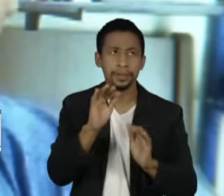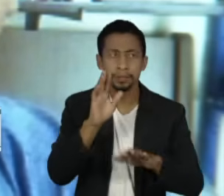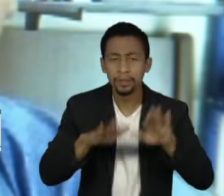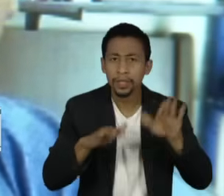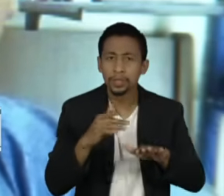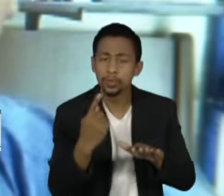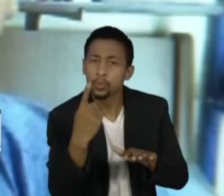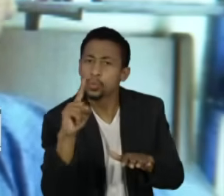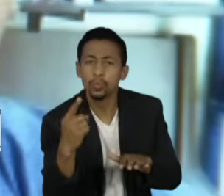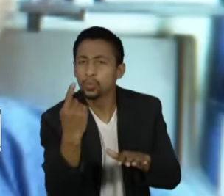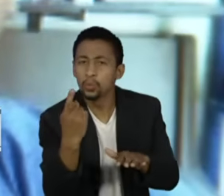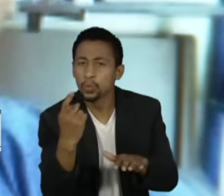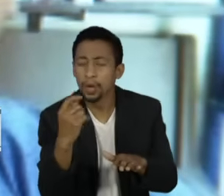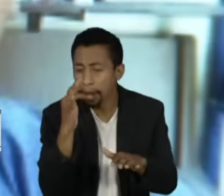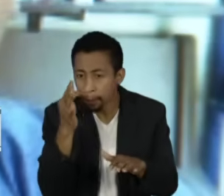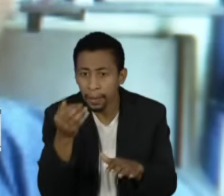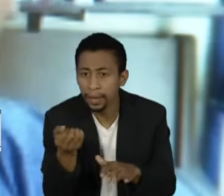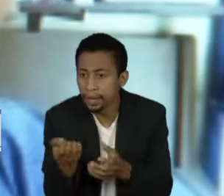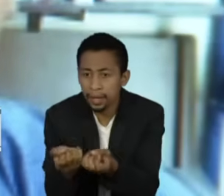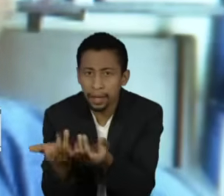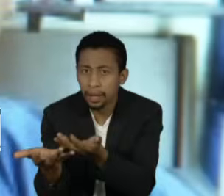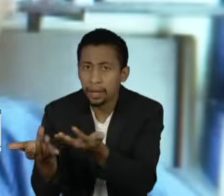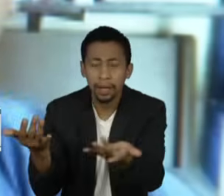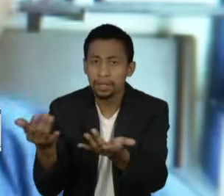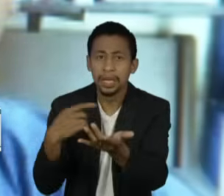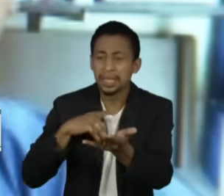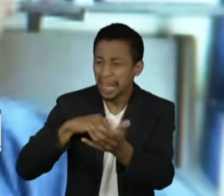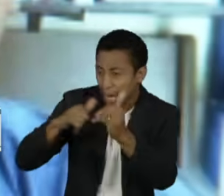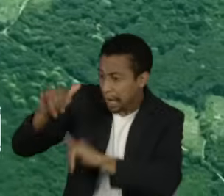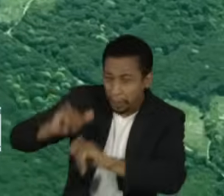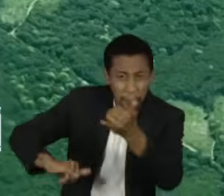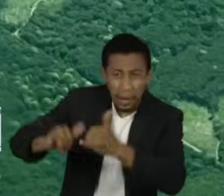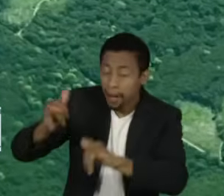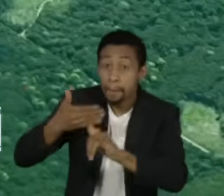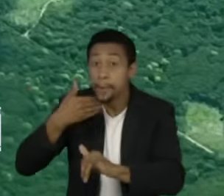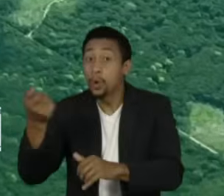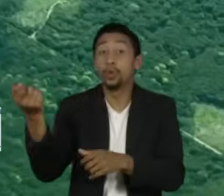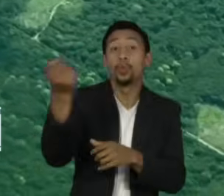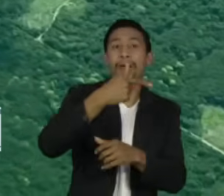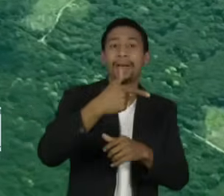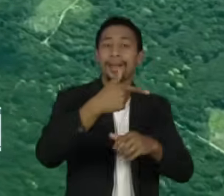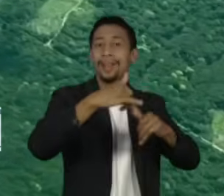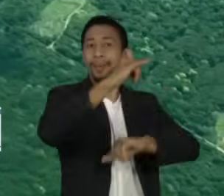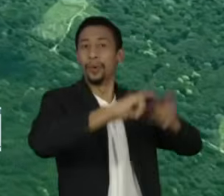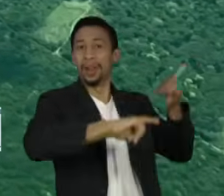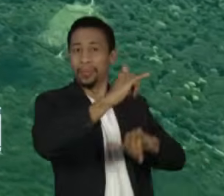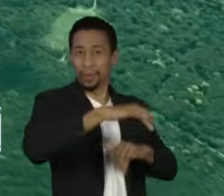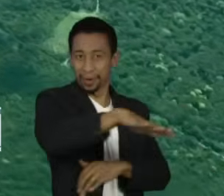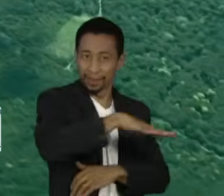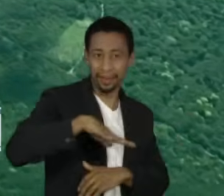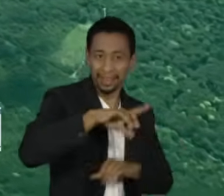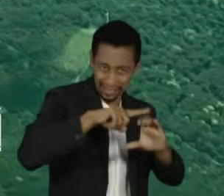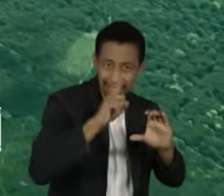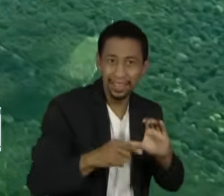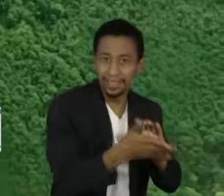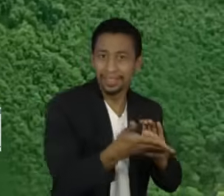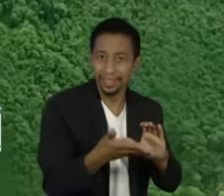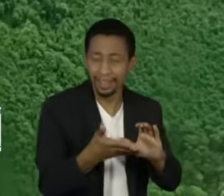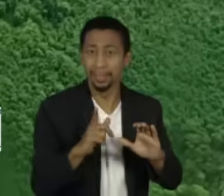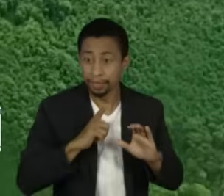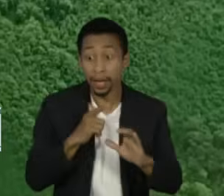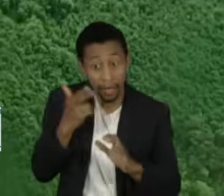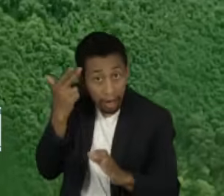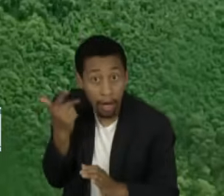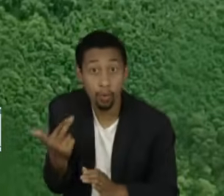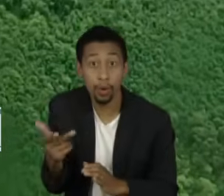produz mais componentes químicos do que qualquer laboratório do mundo. E agora, por exemplo, a busca de remédios